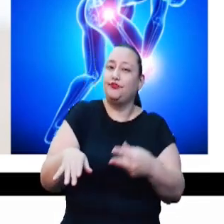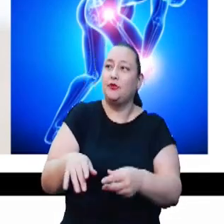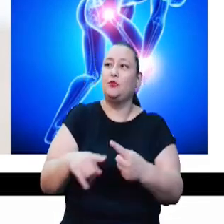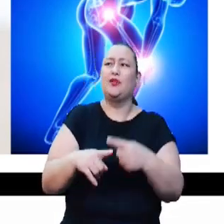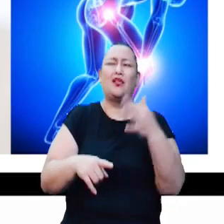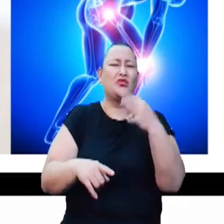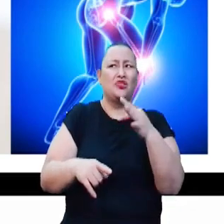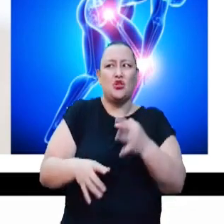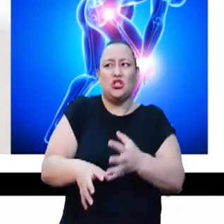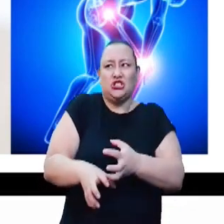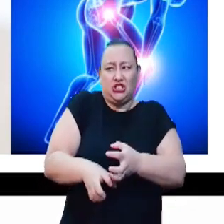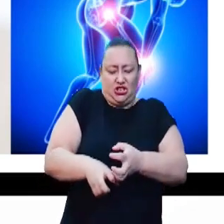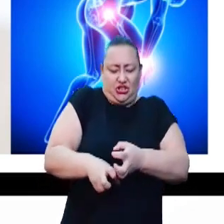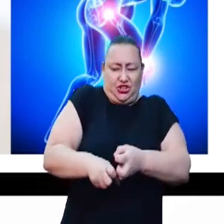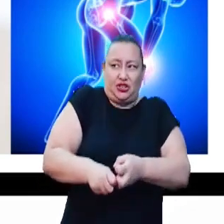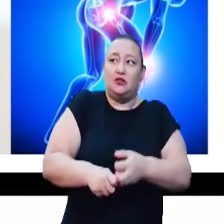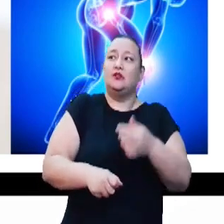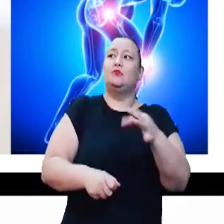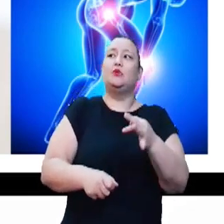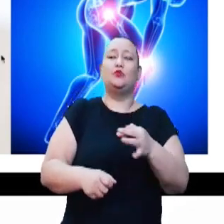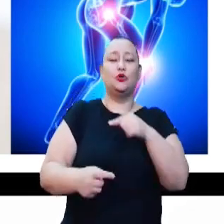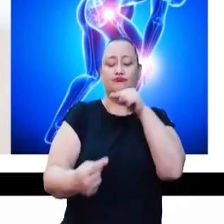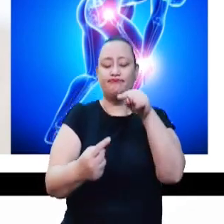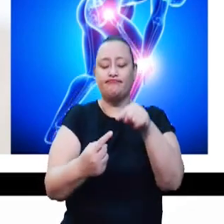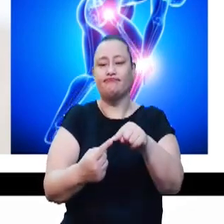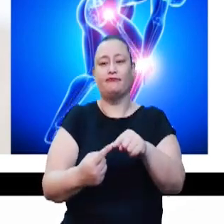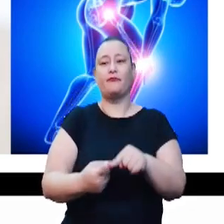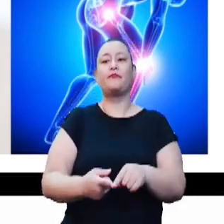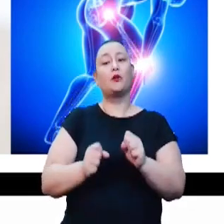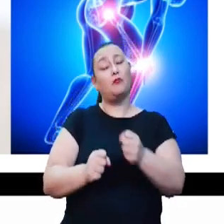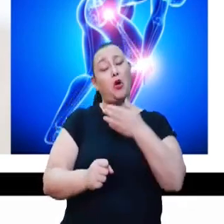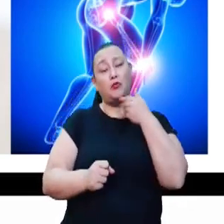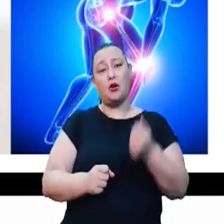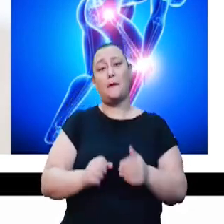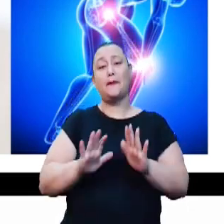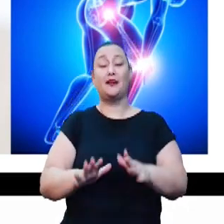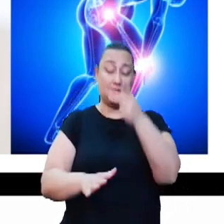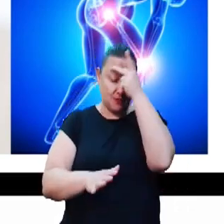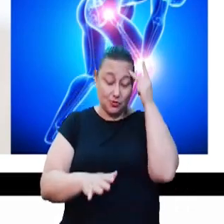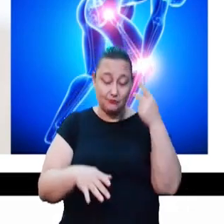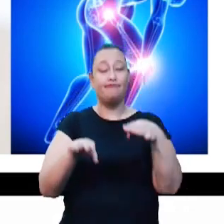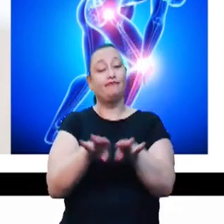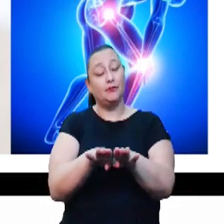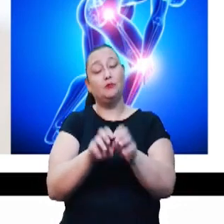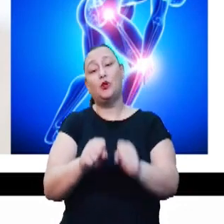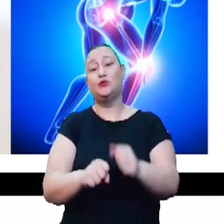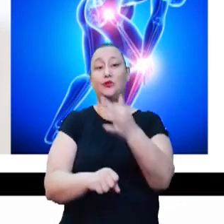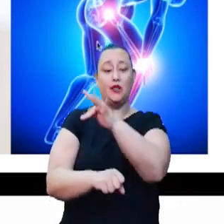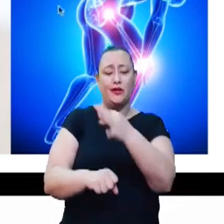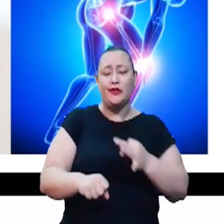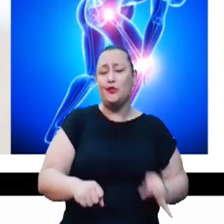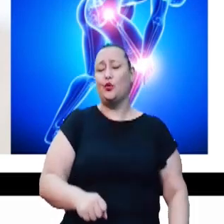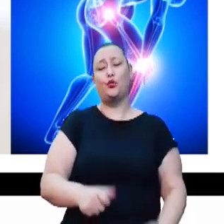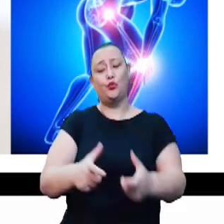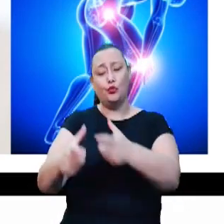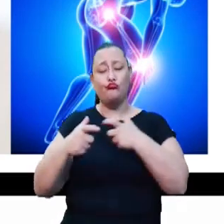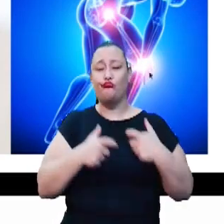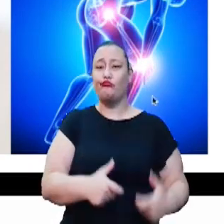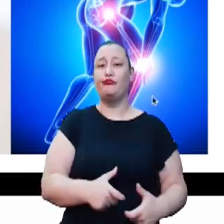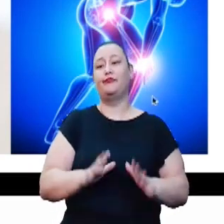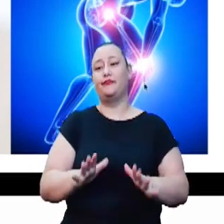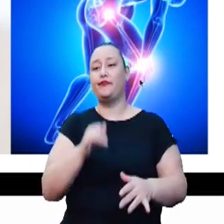nesse local, né, uma dor localizada, pode melhorar. Mas a pessoa também pode ter dor em outras regiões, que é como